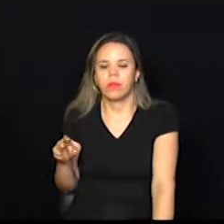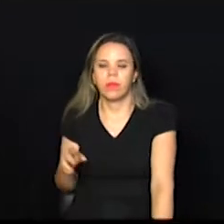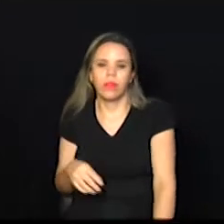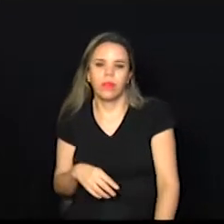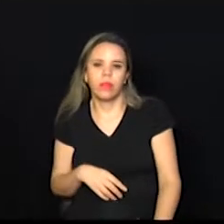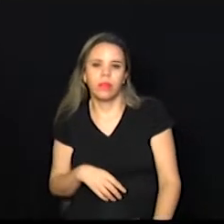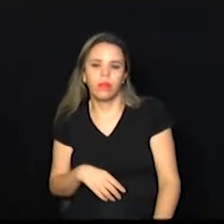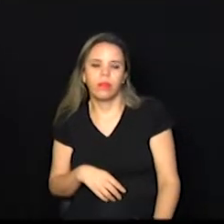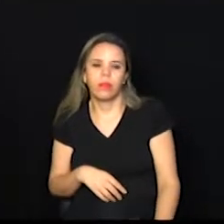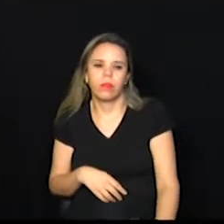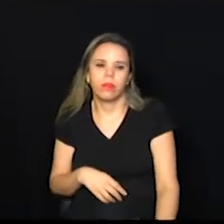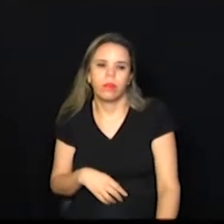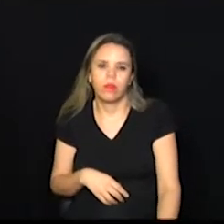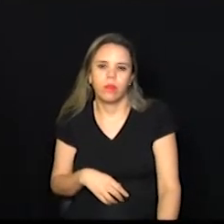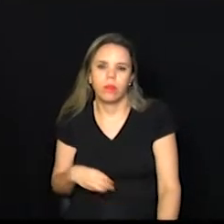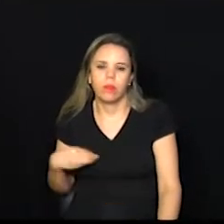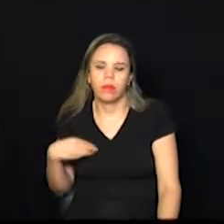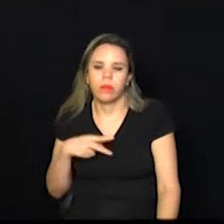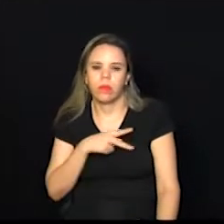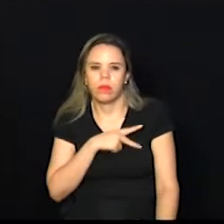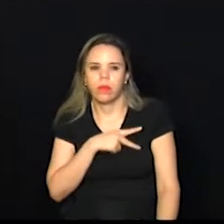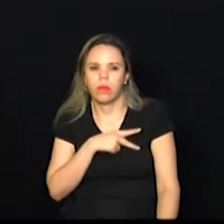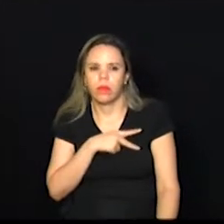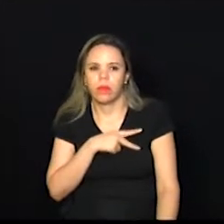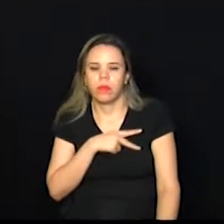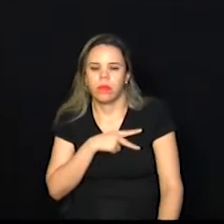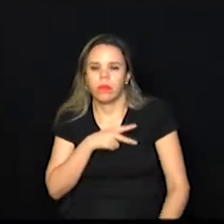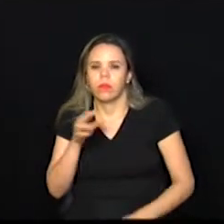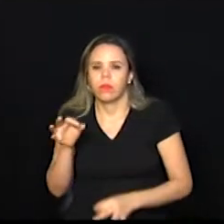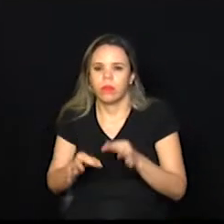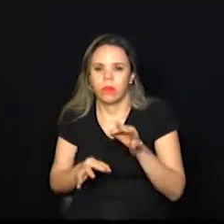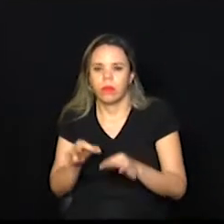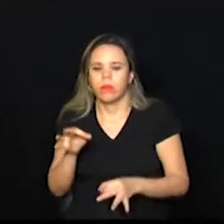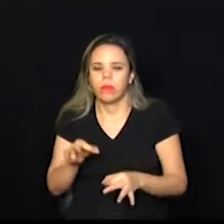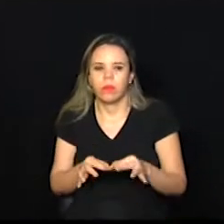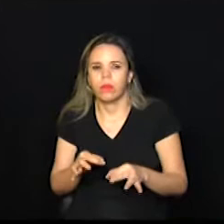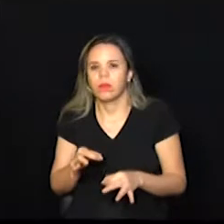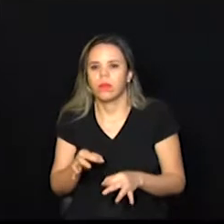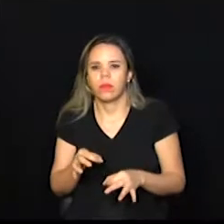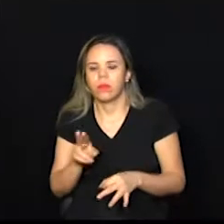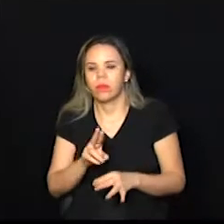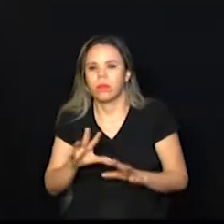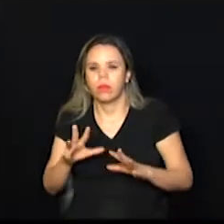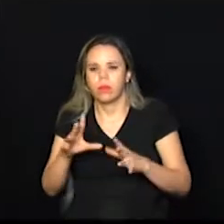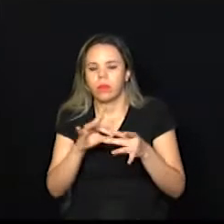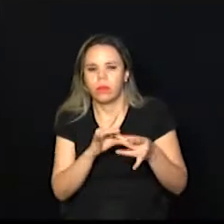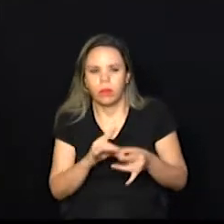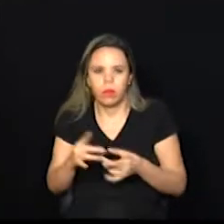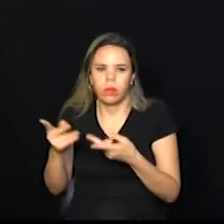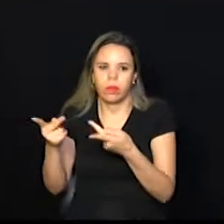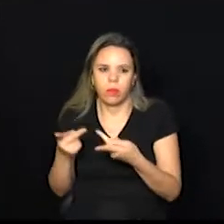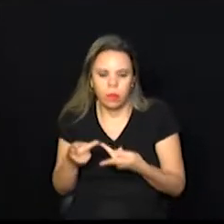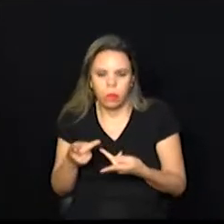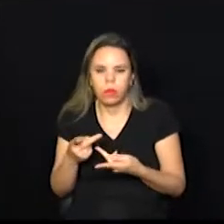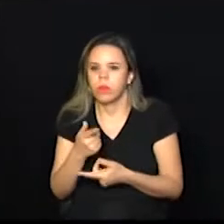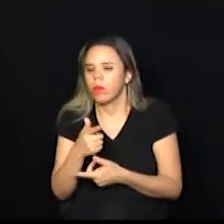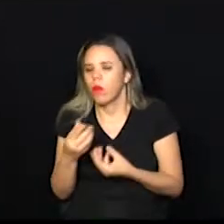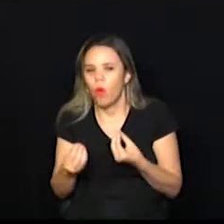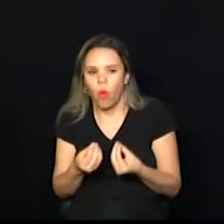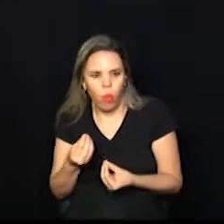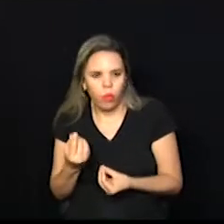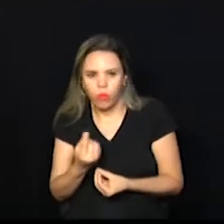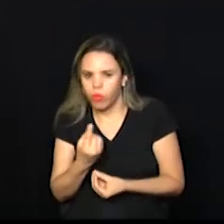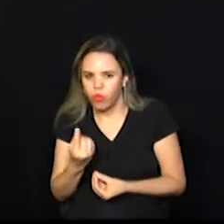Polícia Civil, Ministério Público e o Sistema de Justiça, através do Judiciário, todos como convidados, porque a gente não tem como